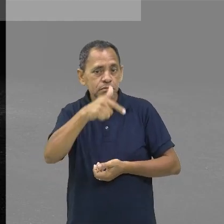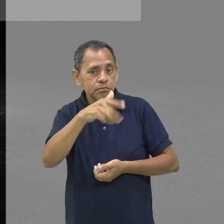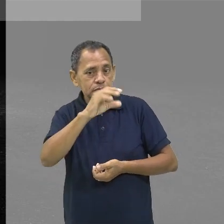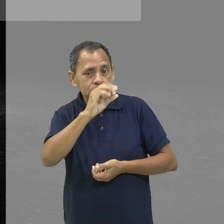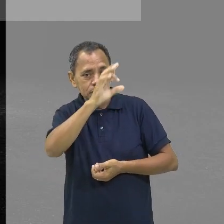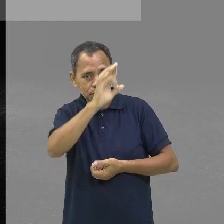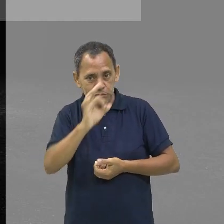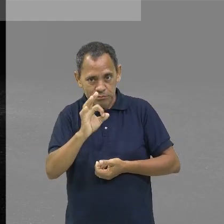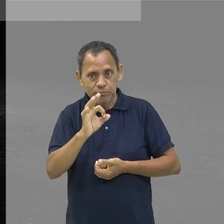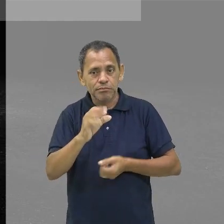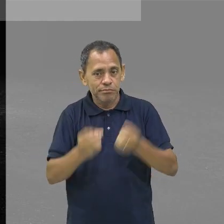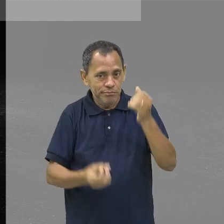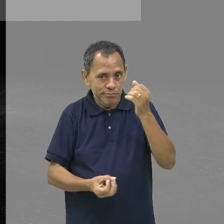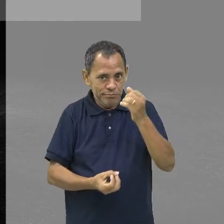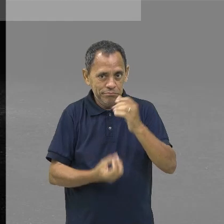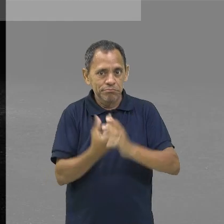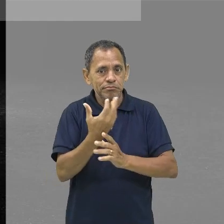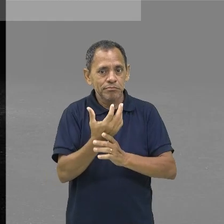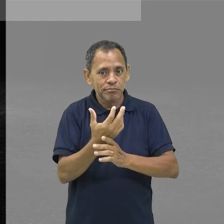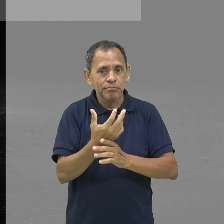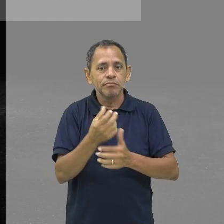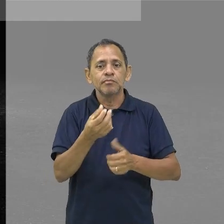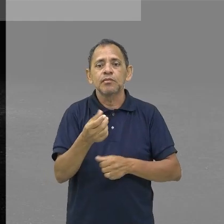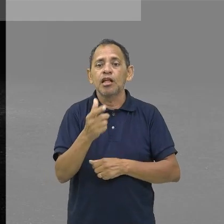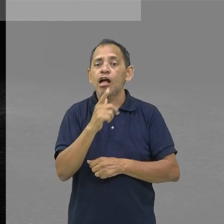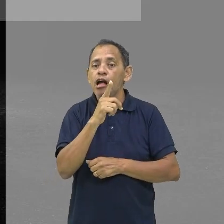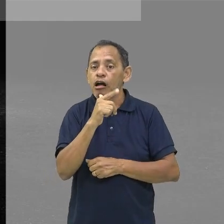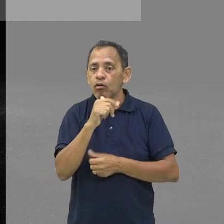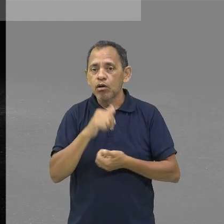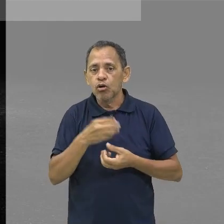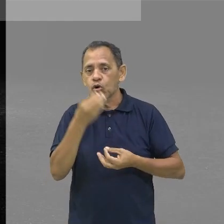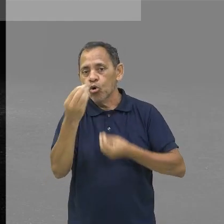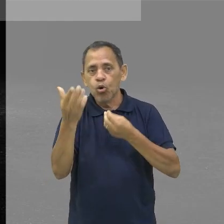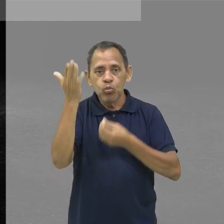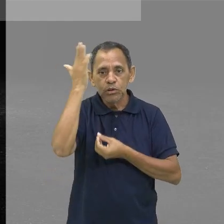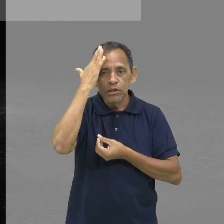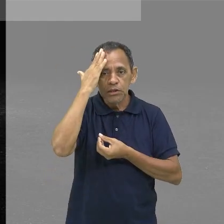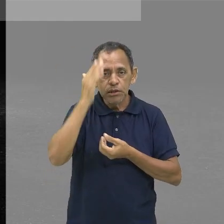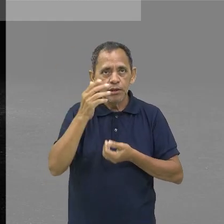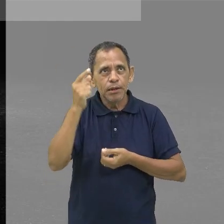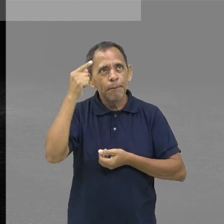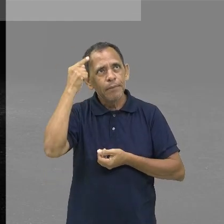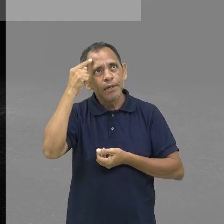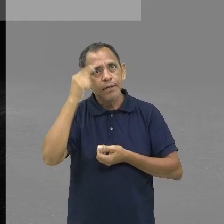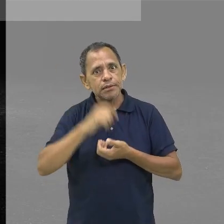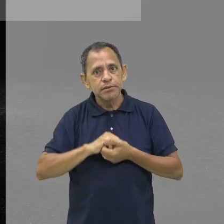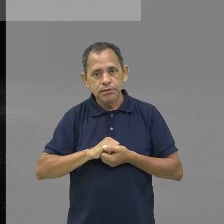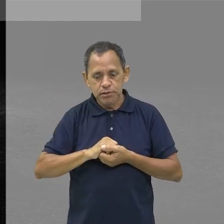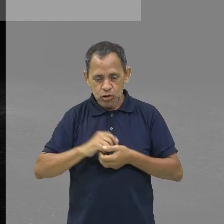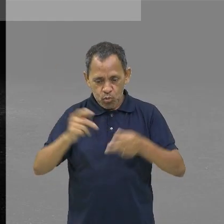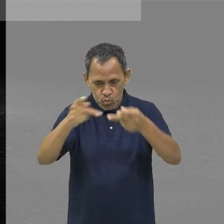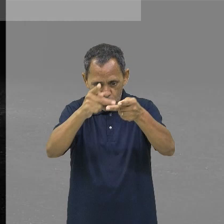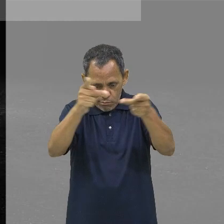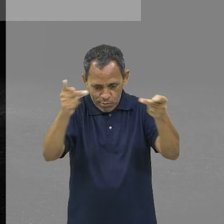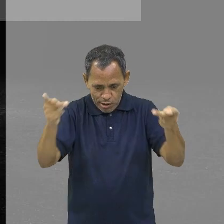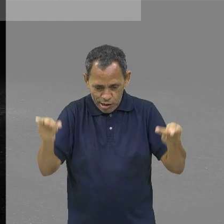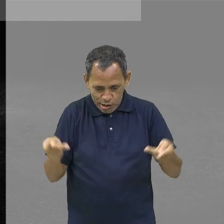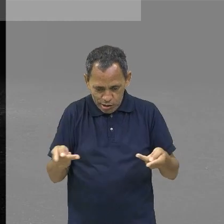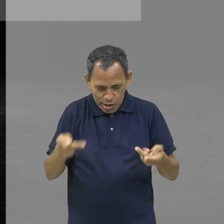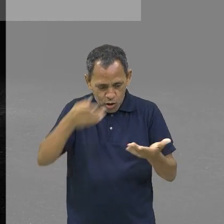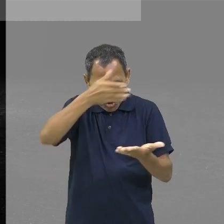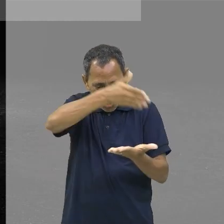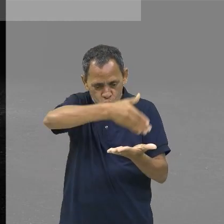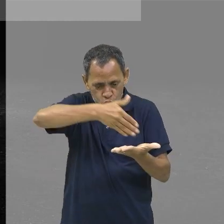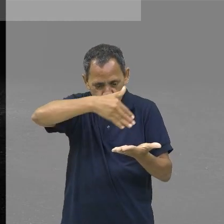70% formado por água. Como que a gente entende essa proporção? Pensem em uma pizza e dividam essa pizza